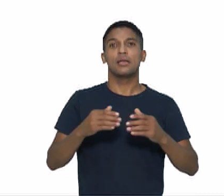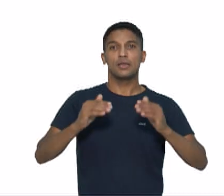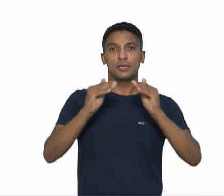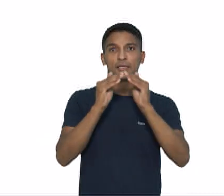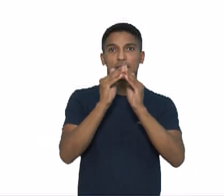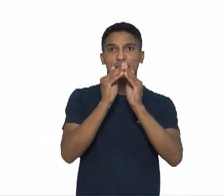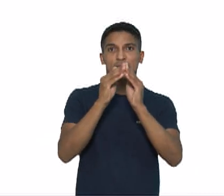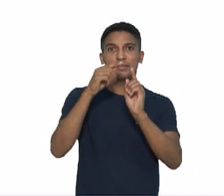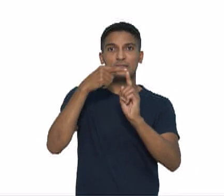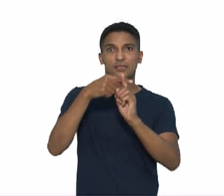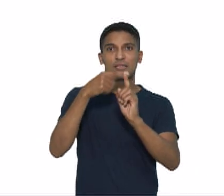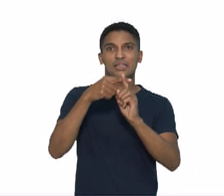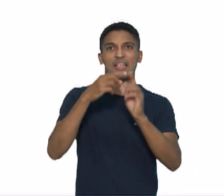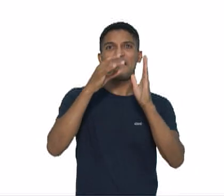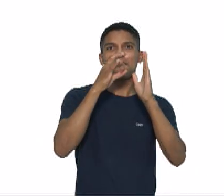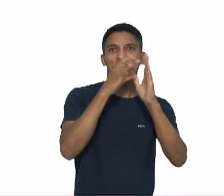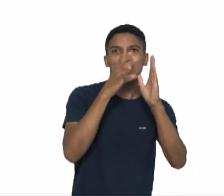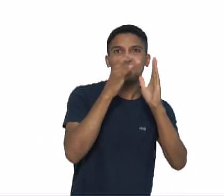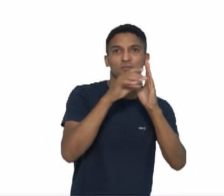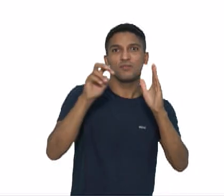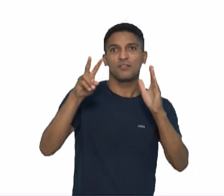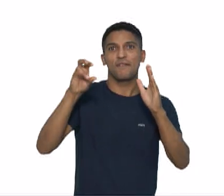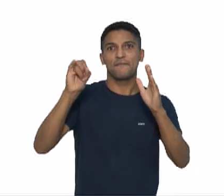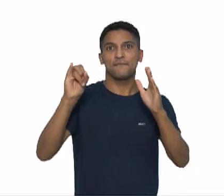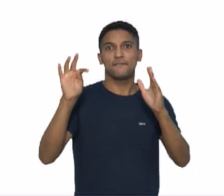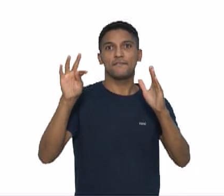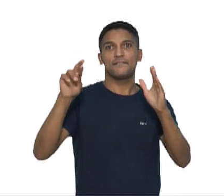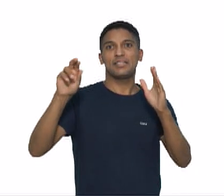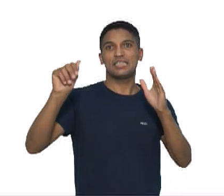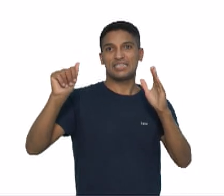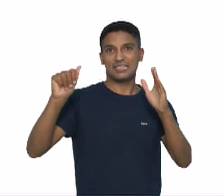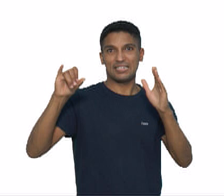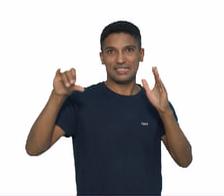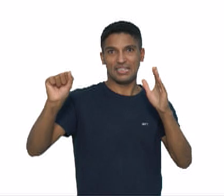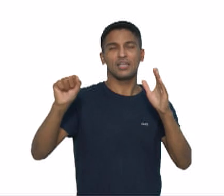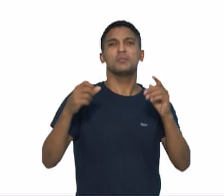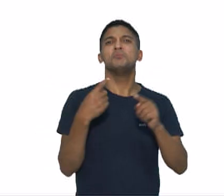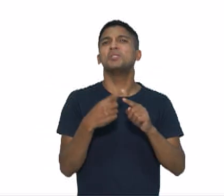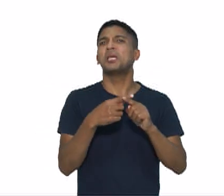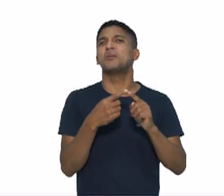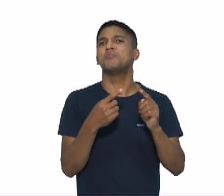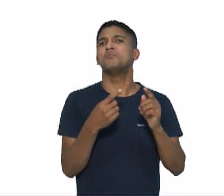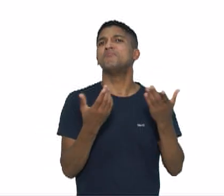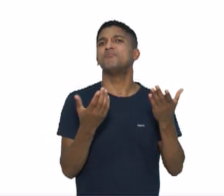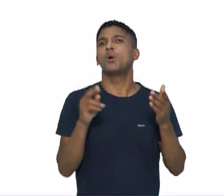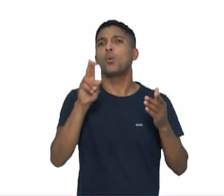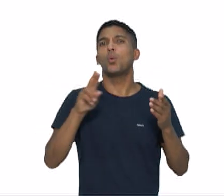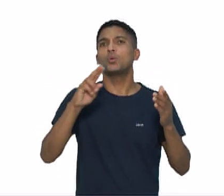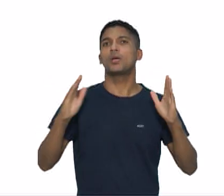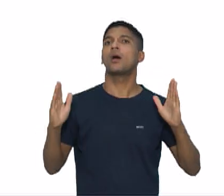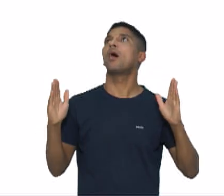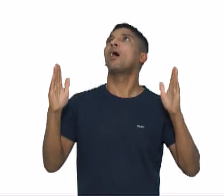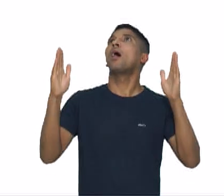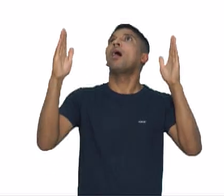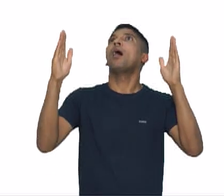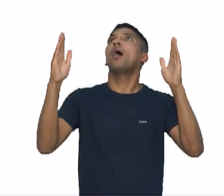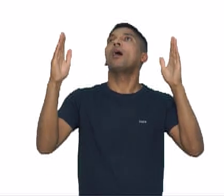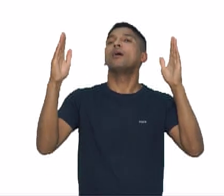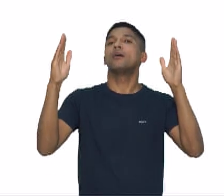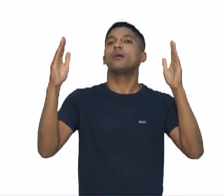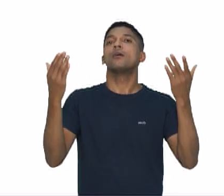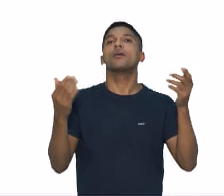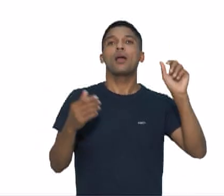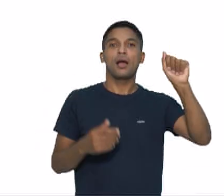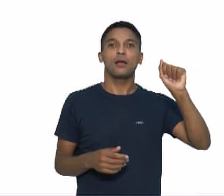mesquitas islâmicas? Vamos lá? Letra A, enfeitar o ambiente. Letra B, entrada da luz